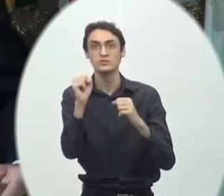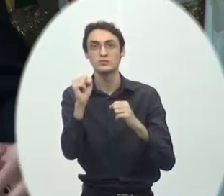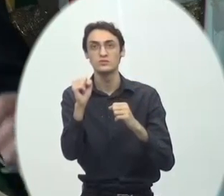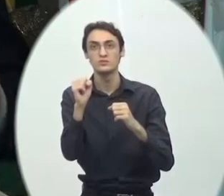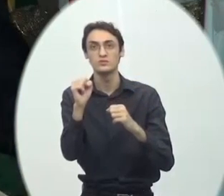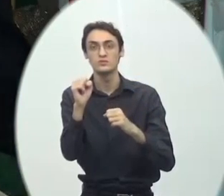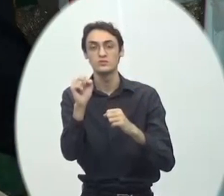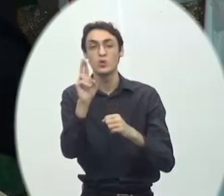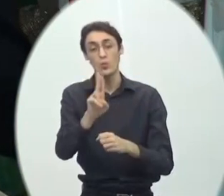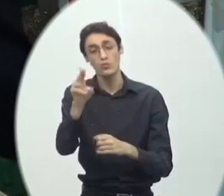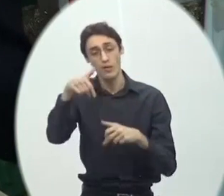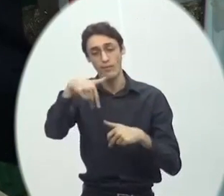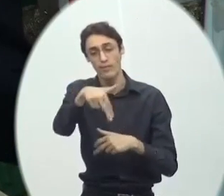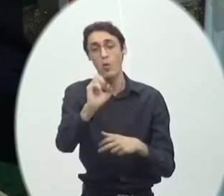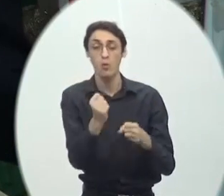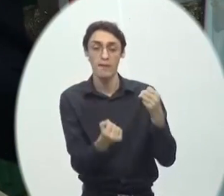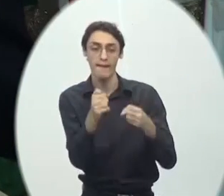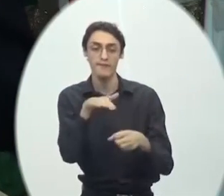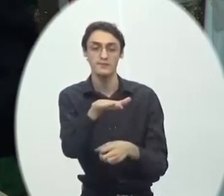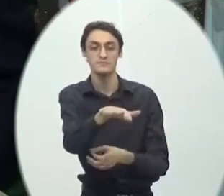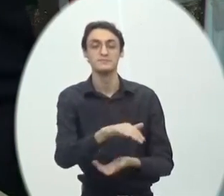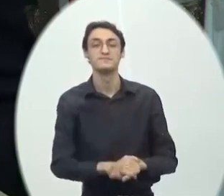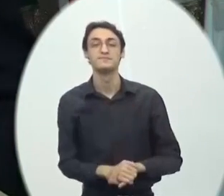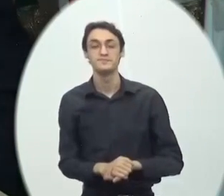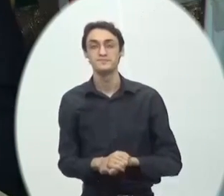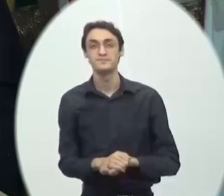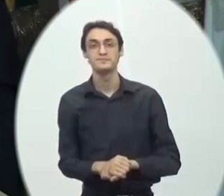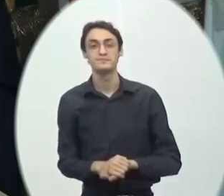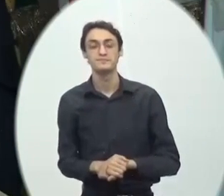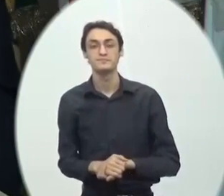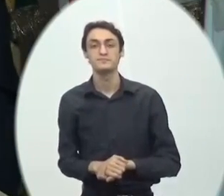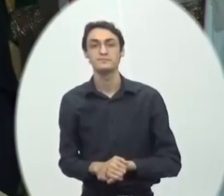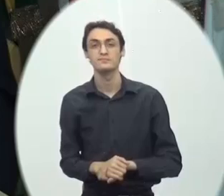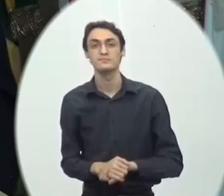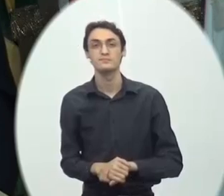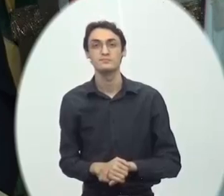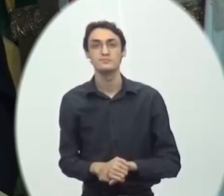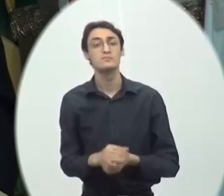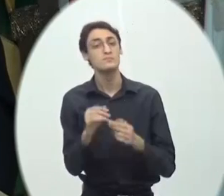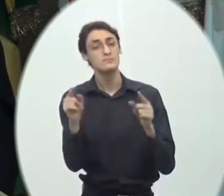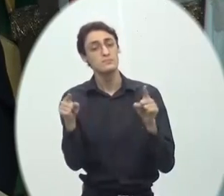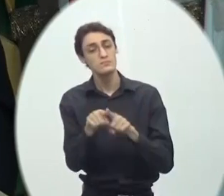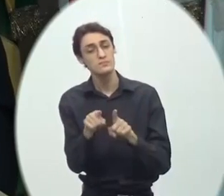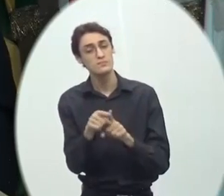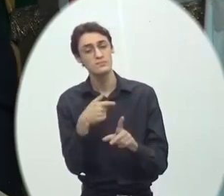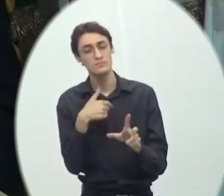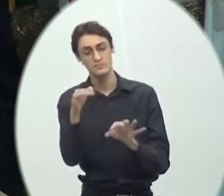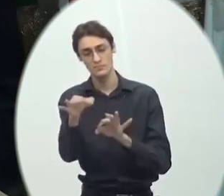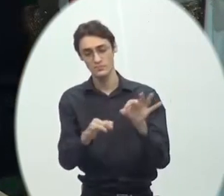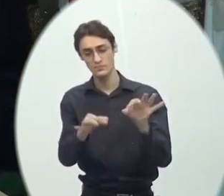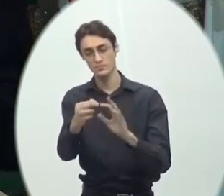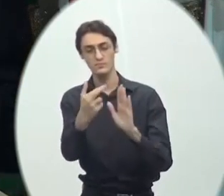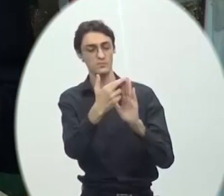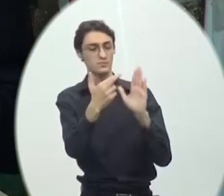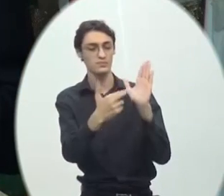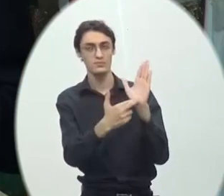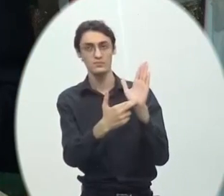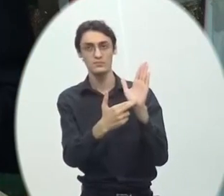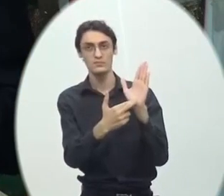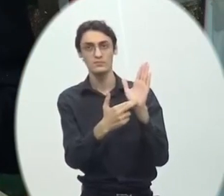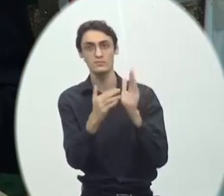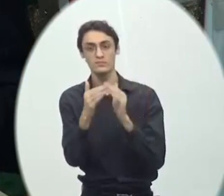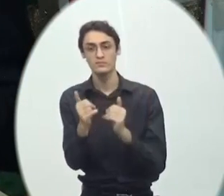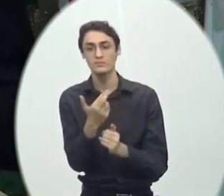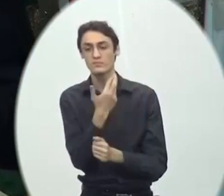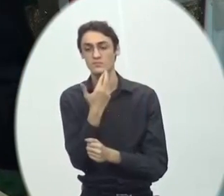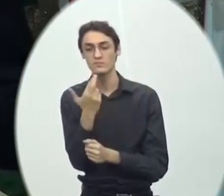moradia. De outra forma também, senhores vereadores, fiz um requerimento que, solicitando o refeitório,